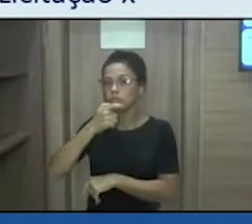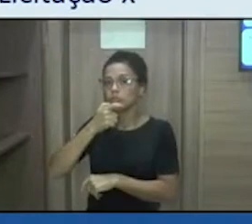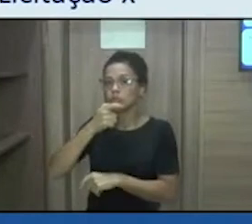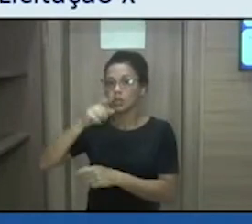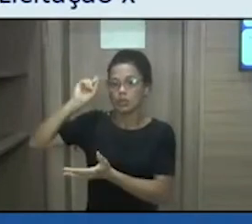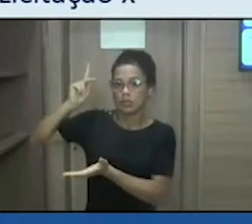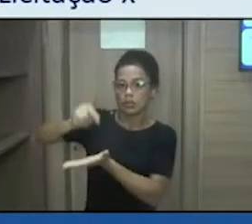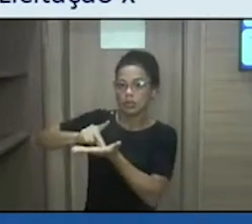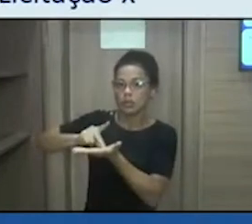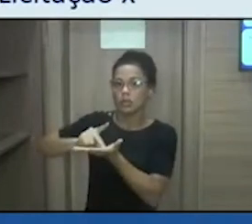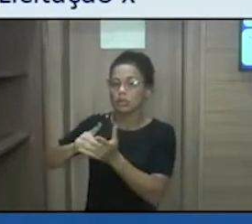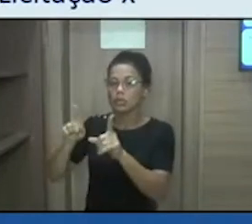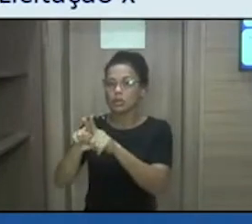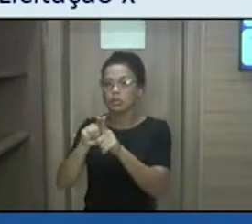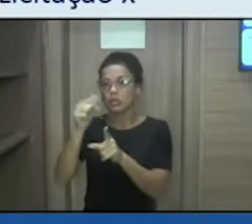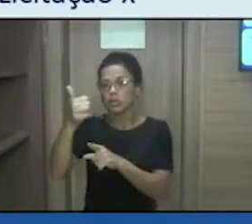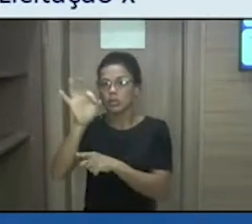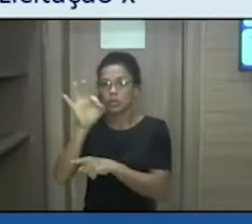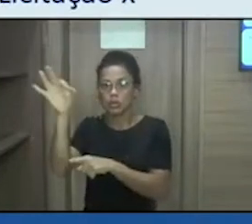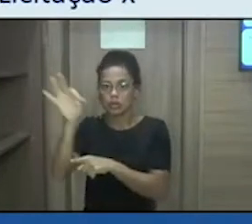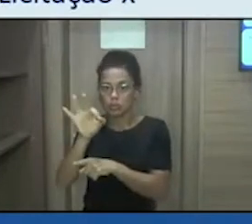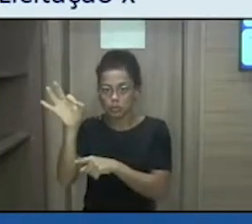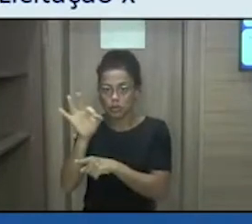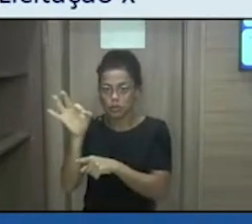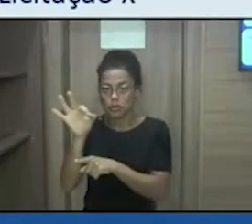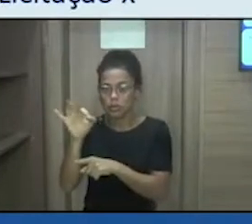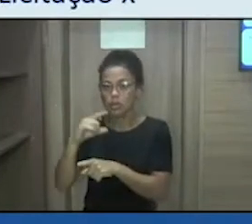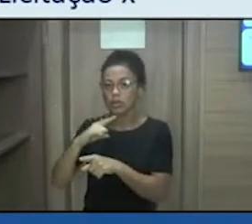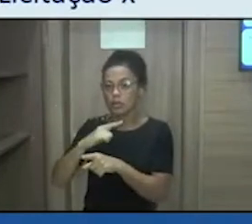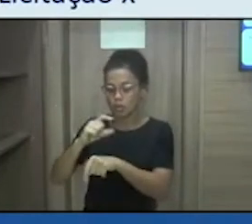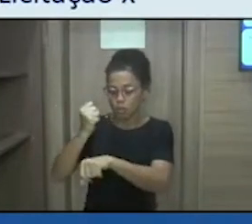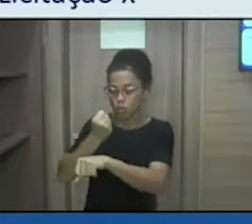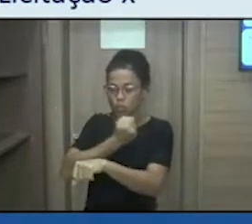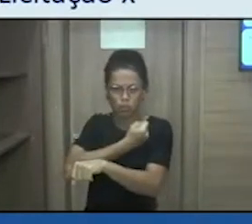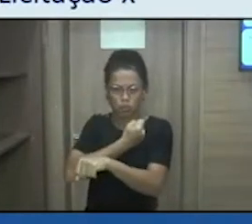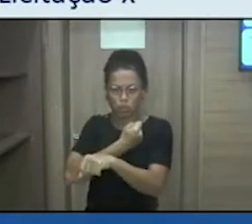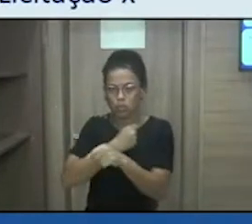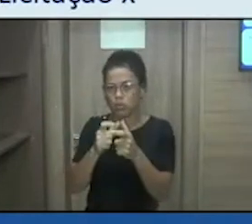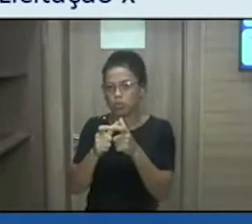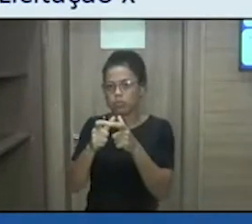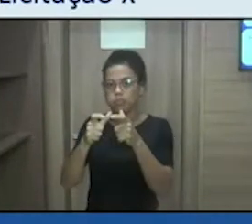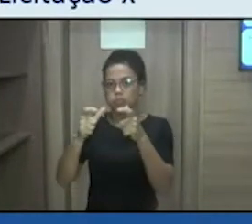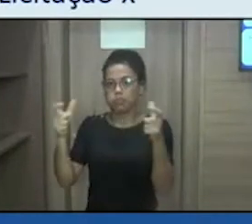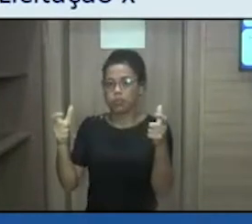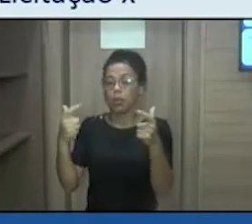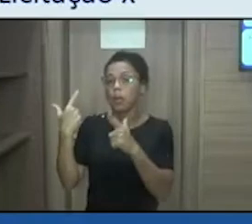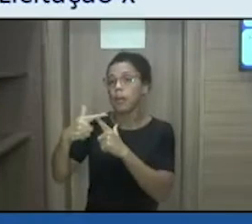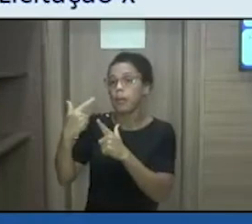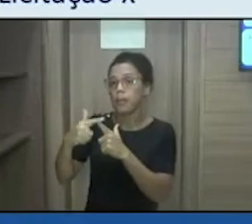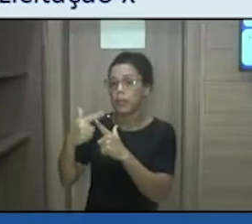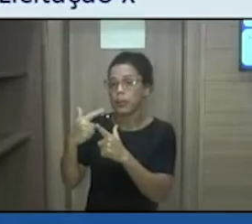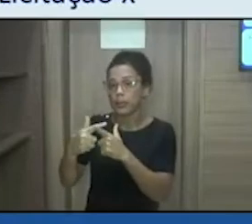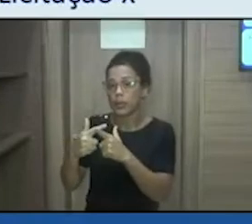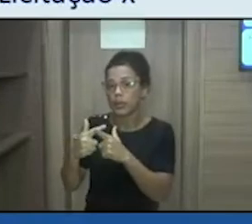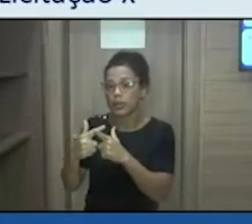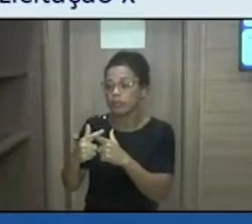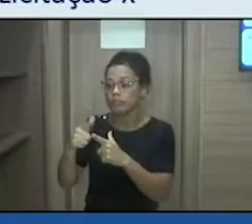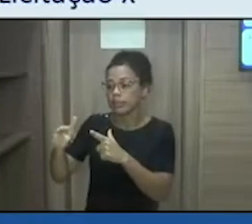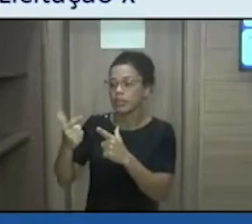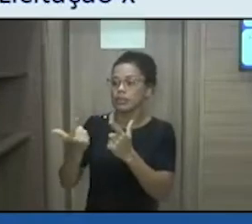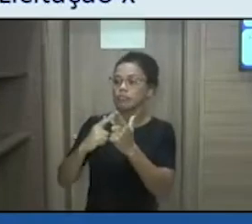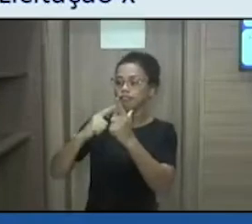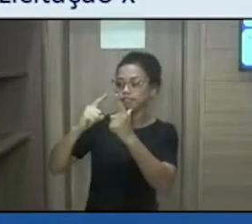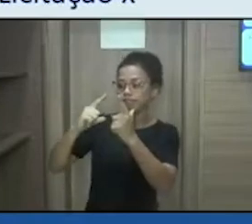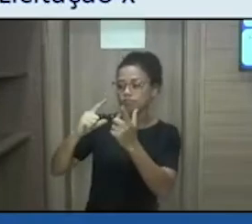realidade 100%, mas a gente vê um número crescente disso, e isso vai favorecer com que a gente qualifique os protocolos,